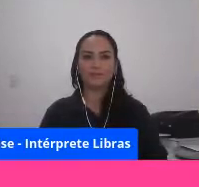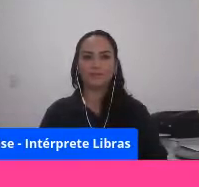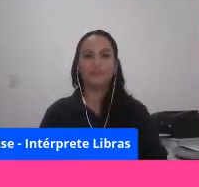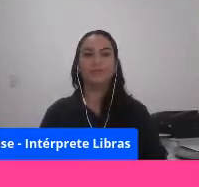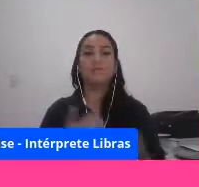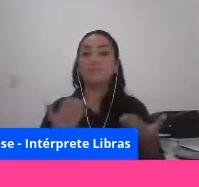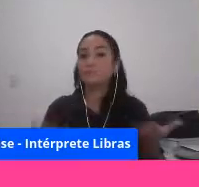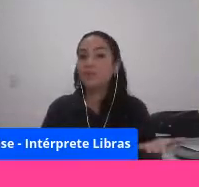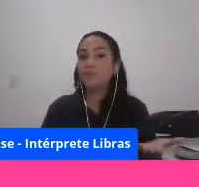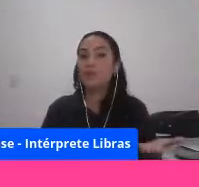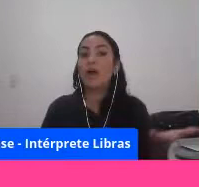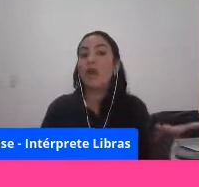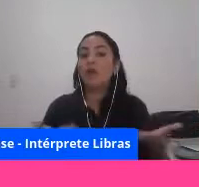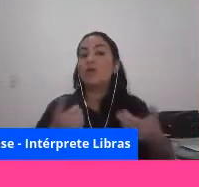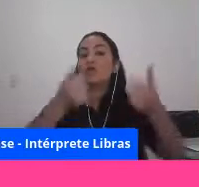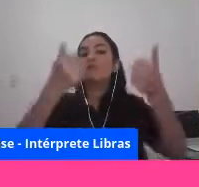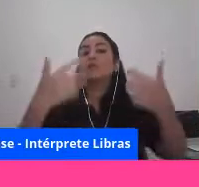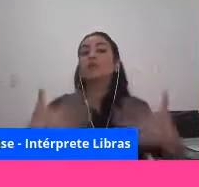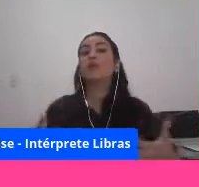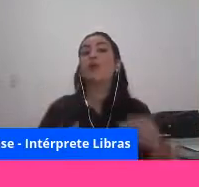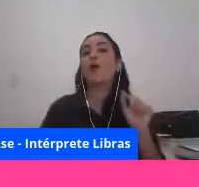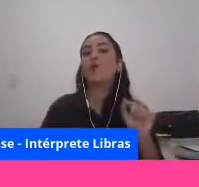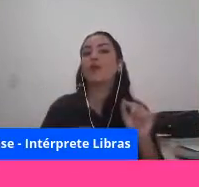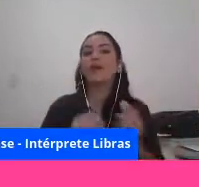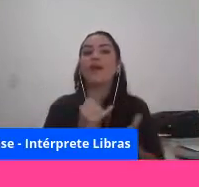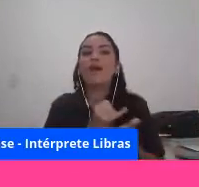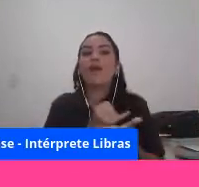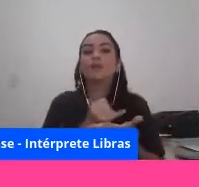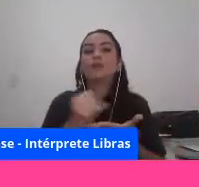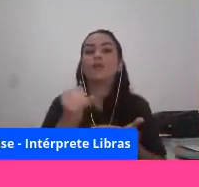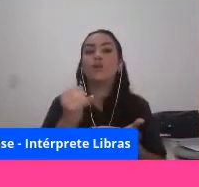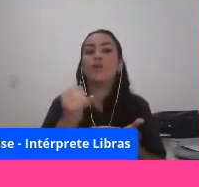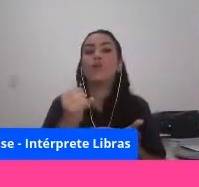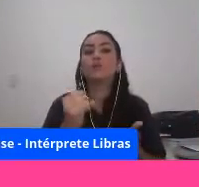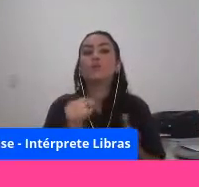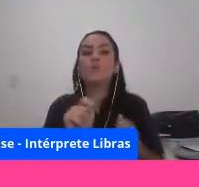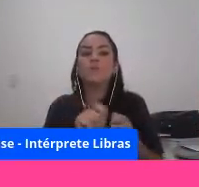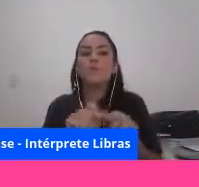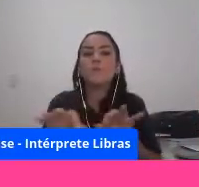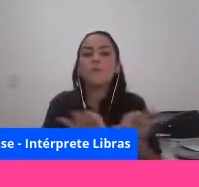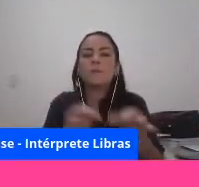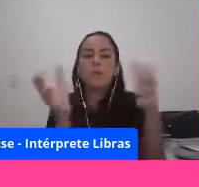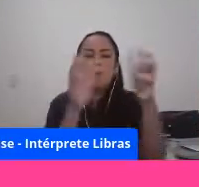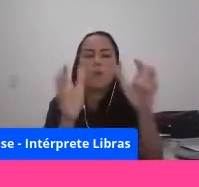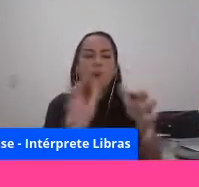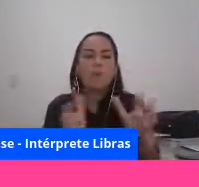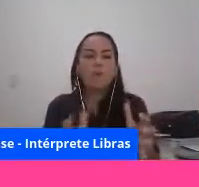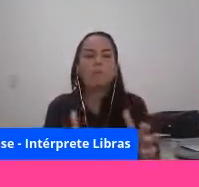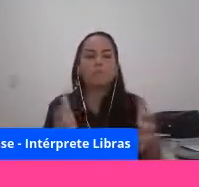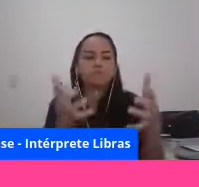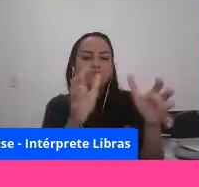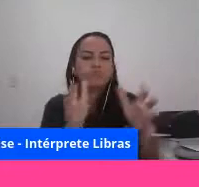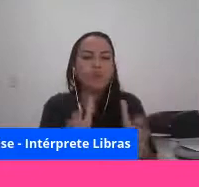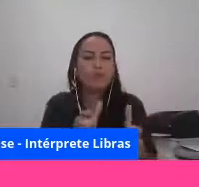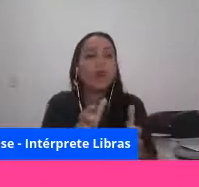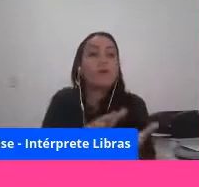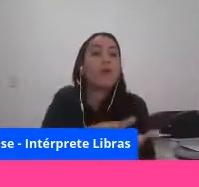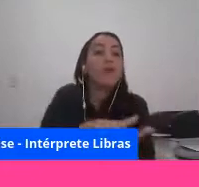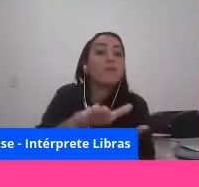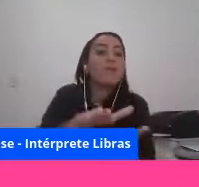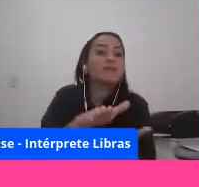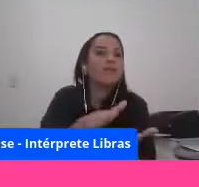Então, a gente vai falar agora um pouco sobre introdução à modelagem para impressão